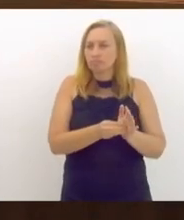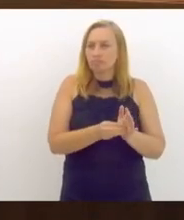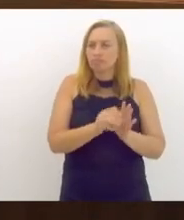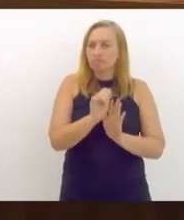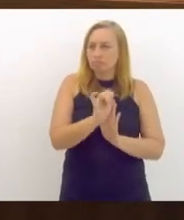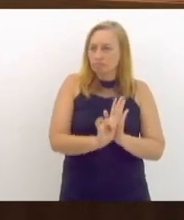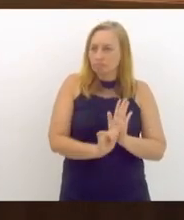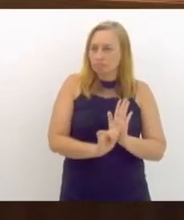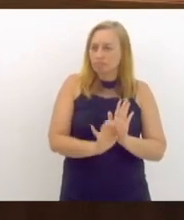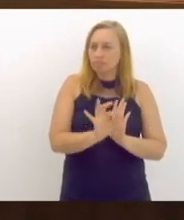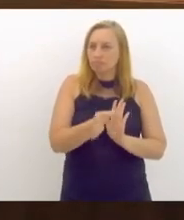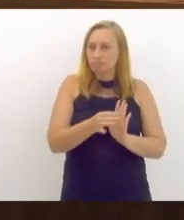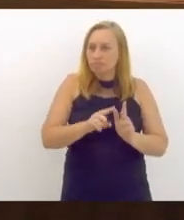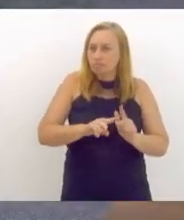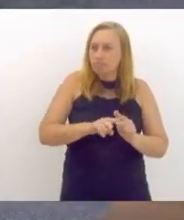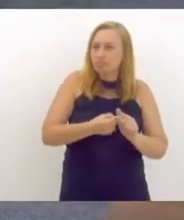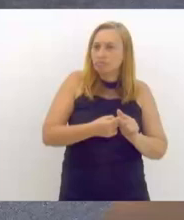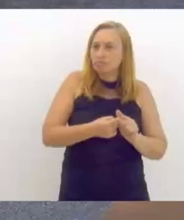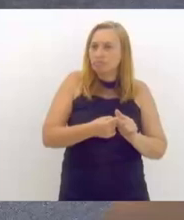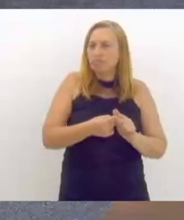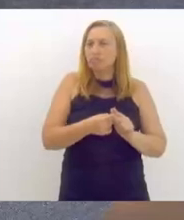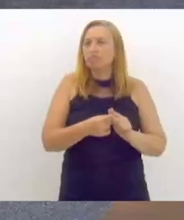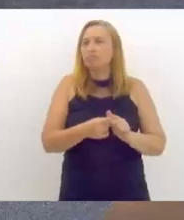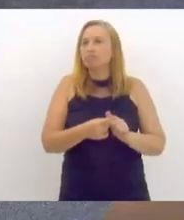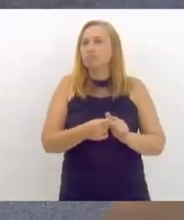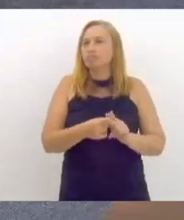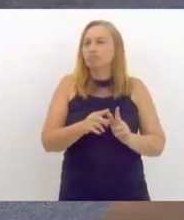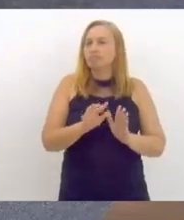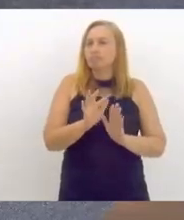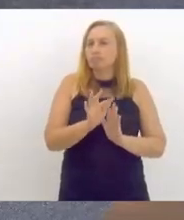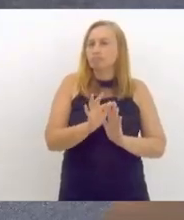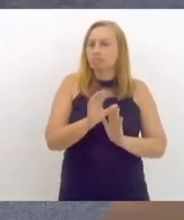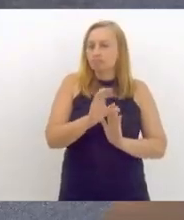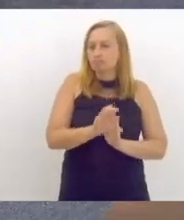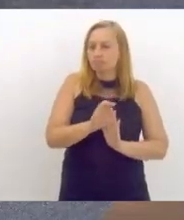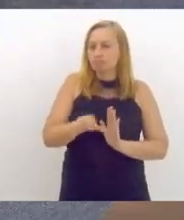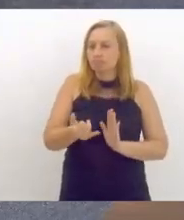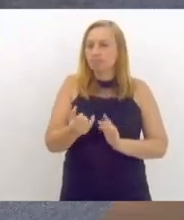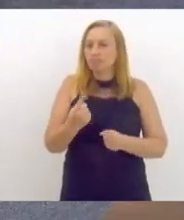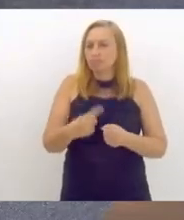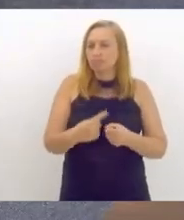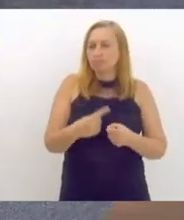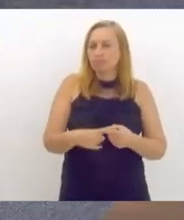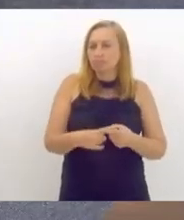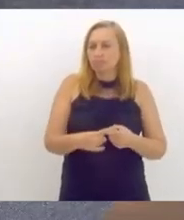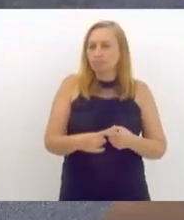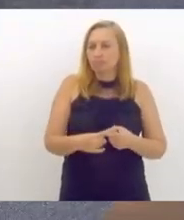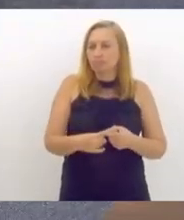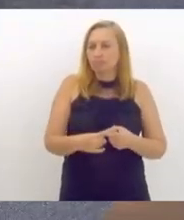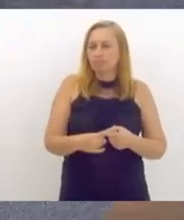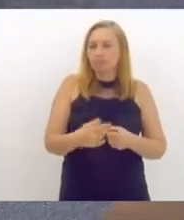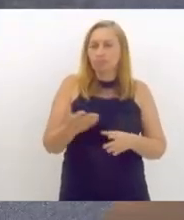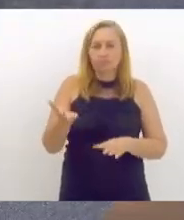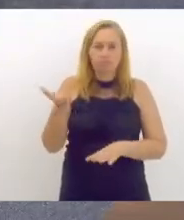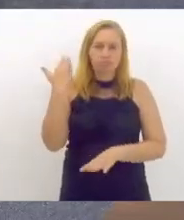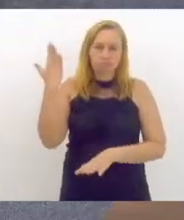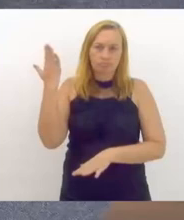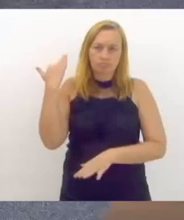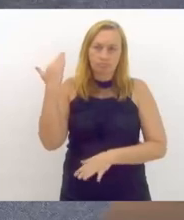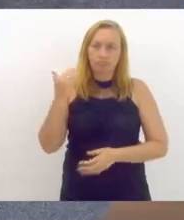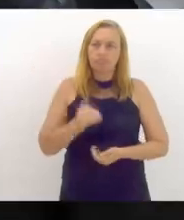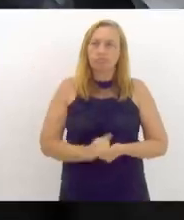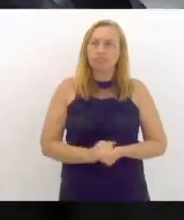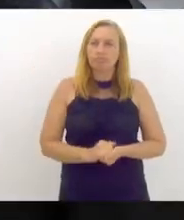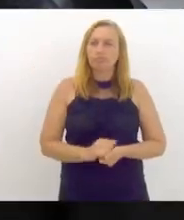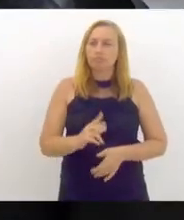coerente, alterando a redação da CCJ. Perfeito. Até porque o parecerista da época